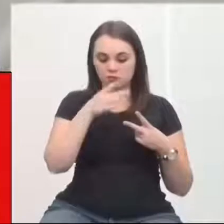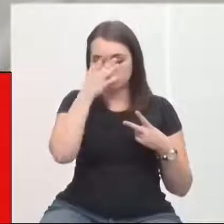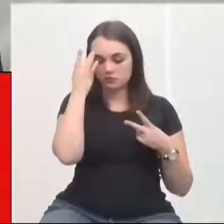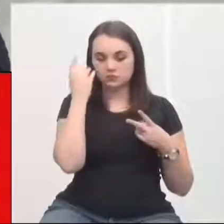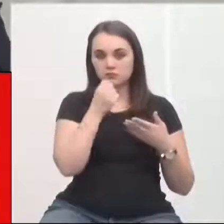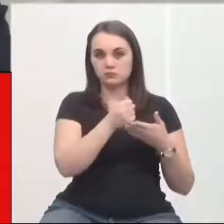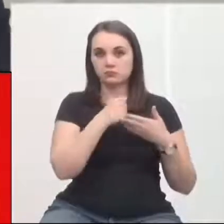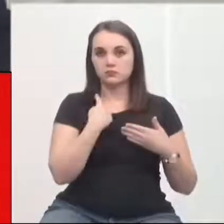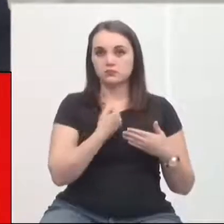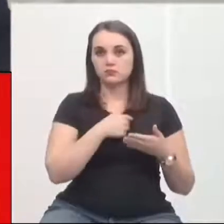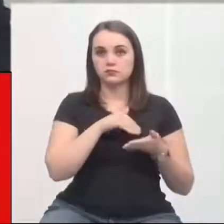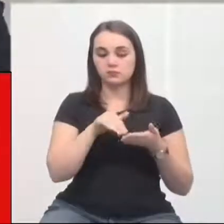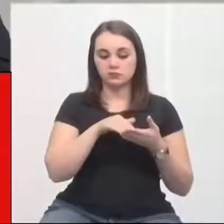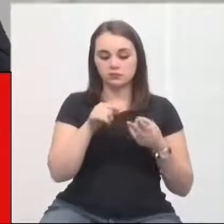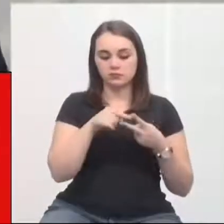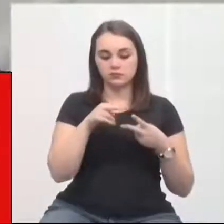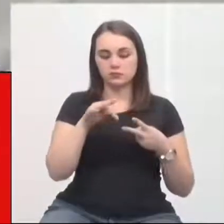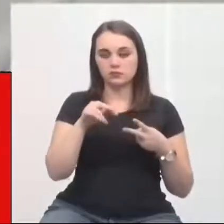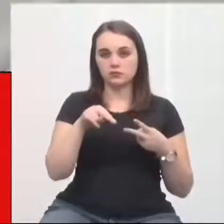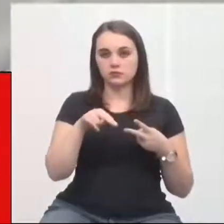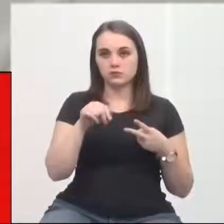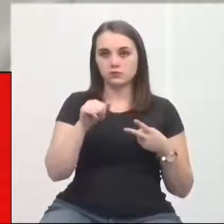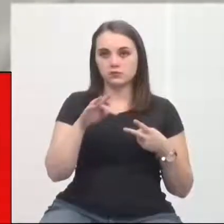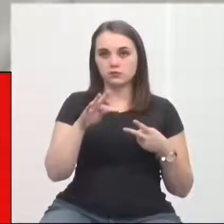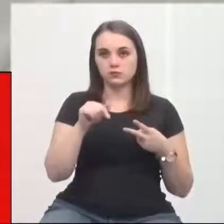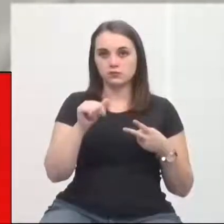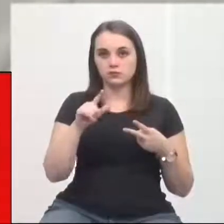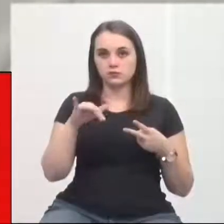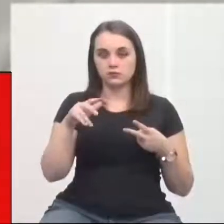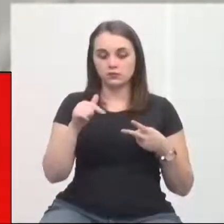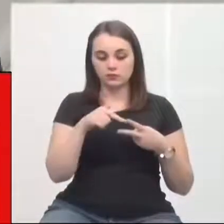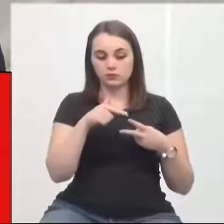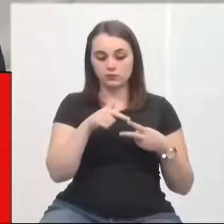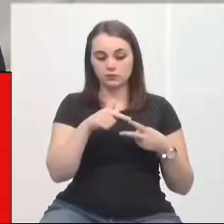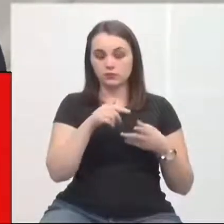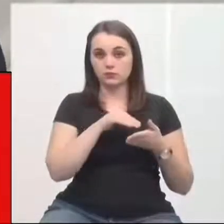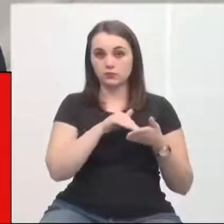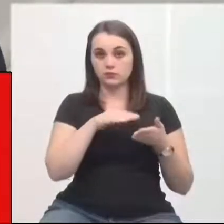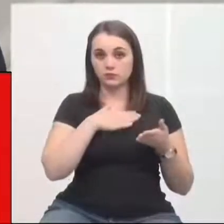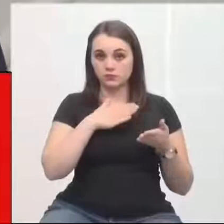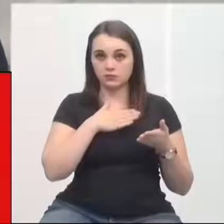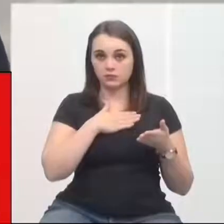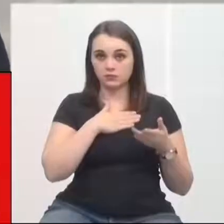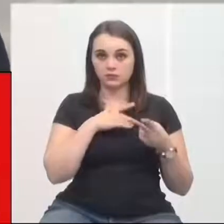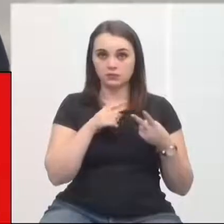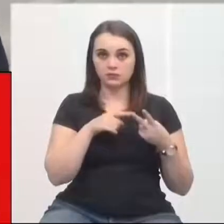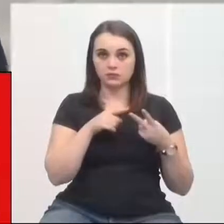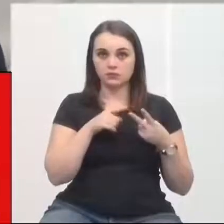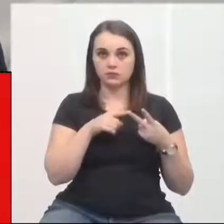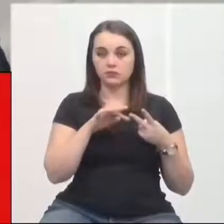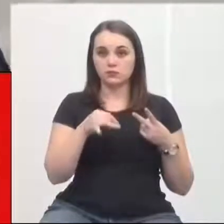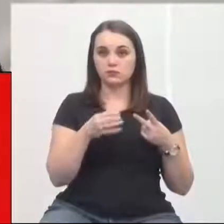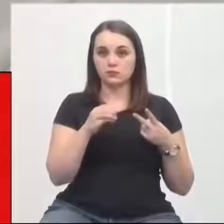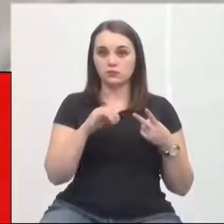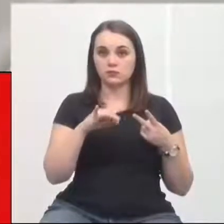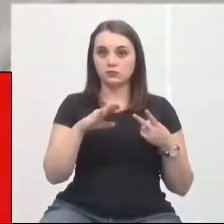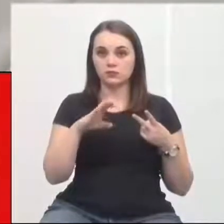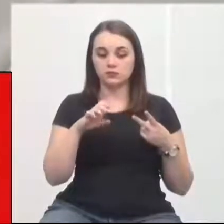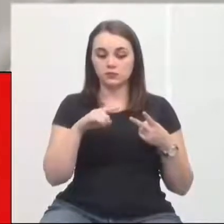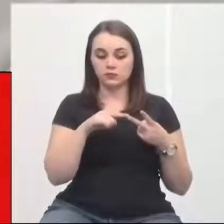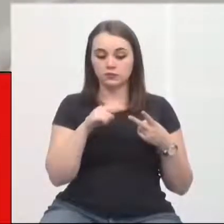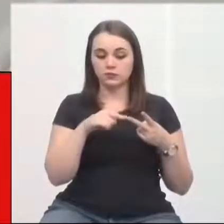muito na secretaria, que é a Natália, que me assessora diretamente, que é arquiteta, e a Joyce, né, que faz